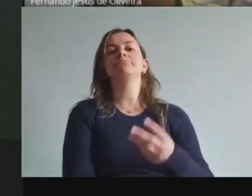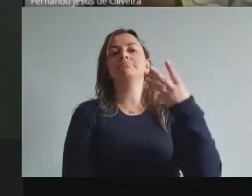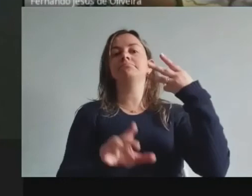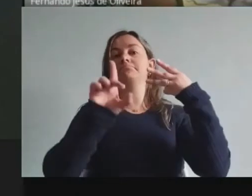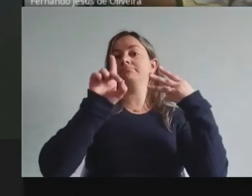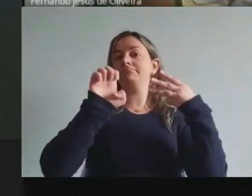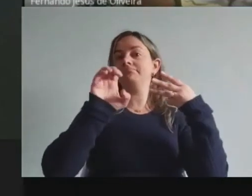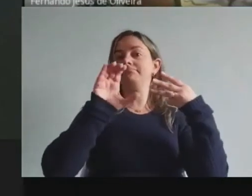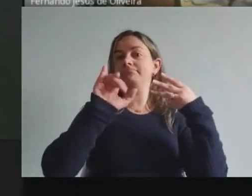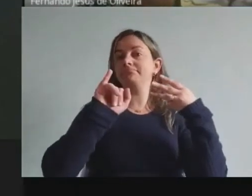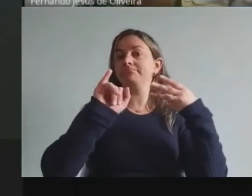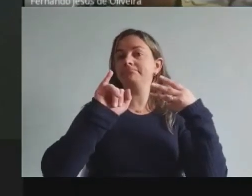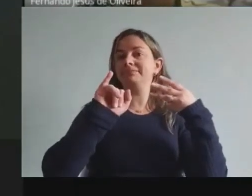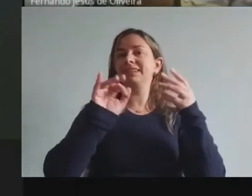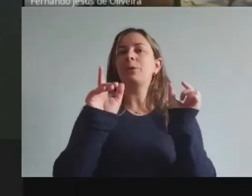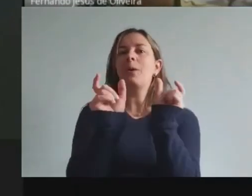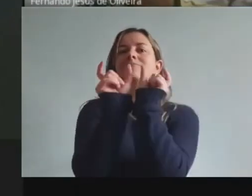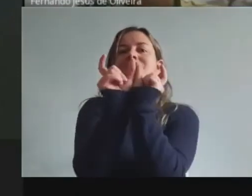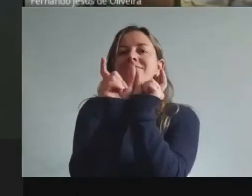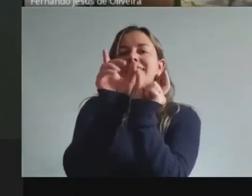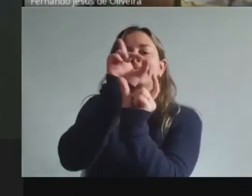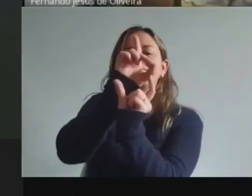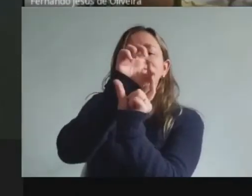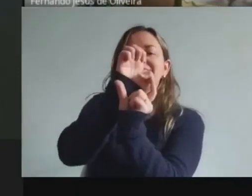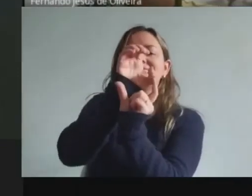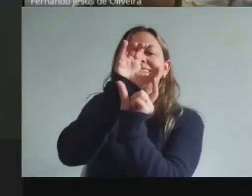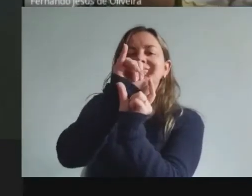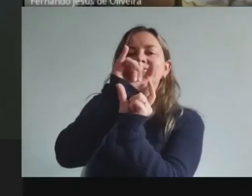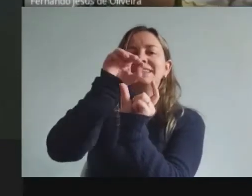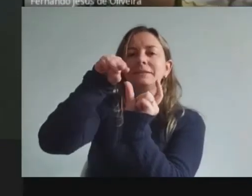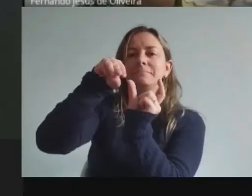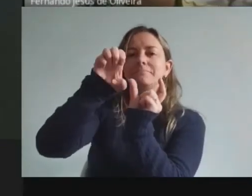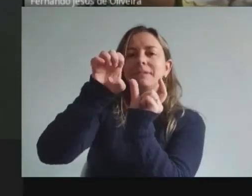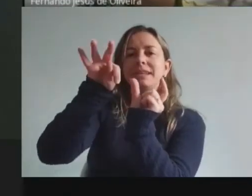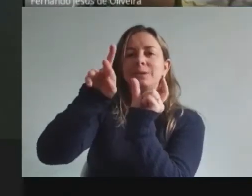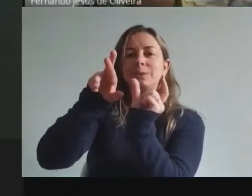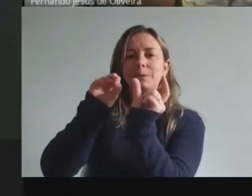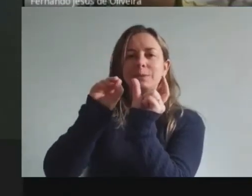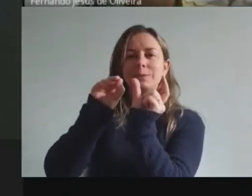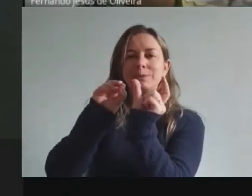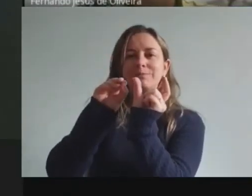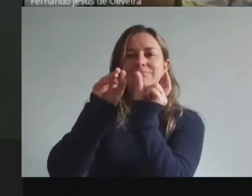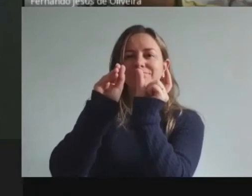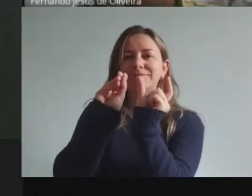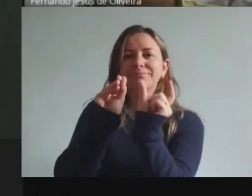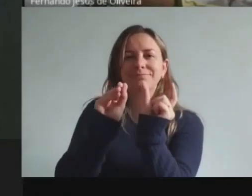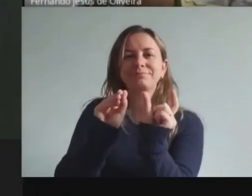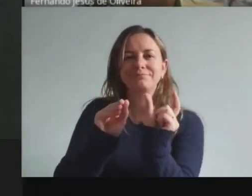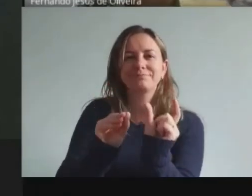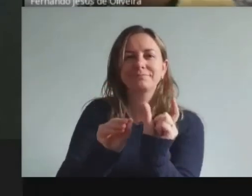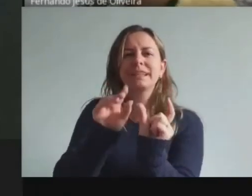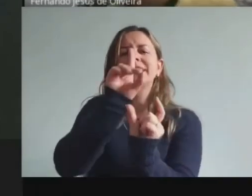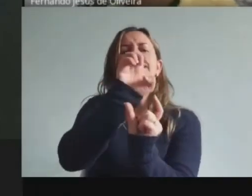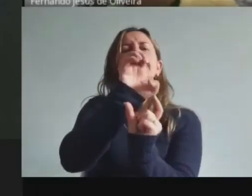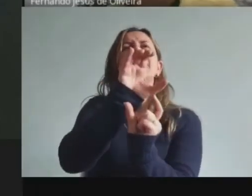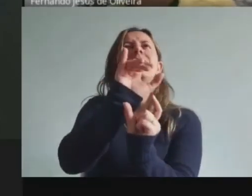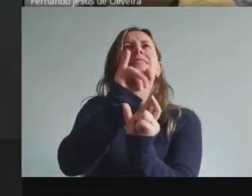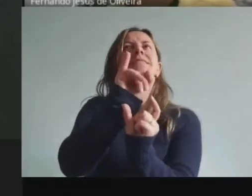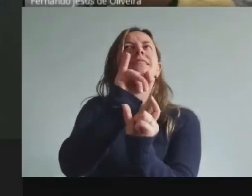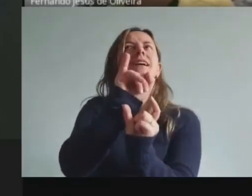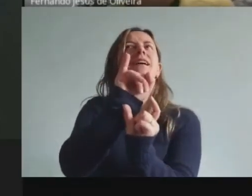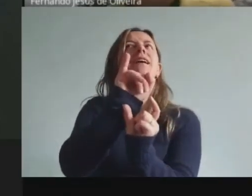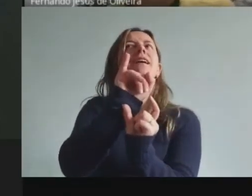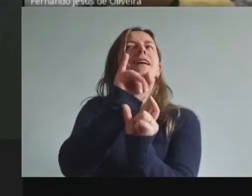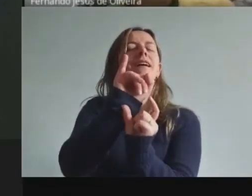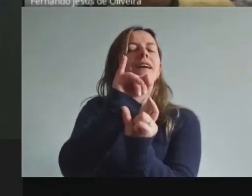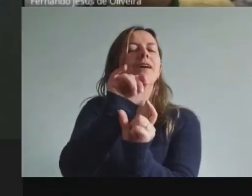De decímetro, centímetro e milímetro, né? O deci é 1/10, né? Por isso